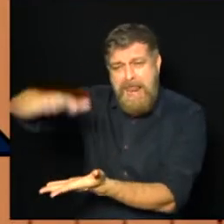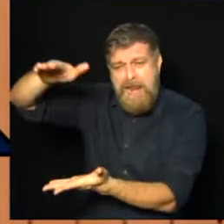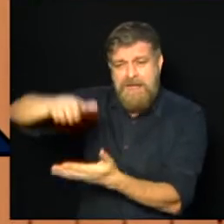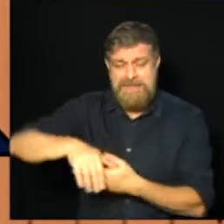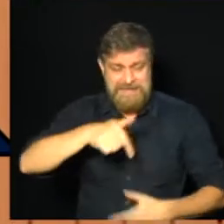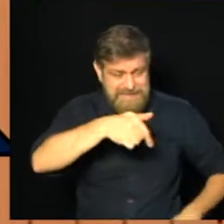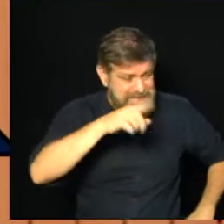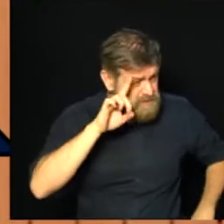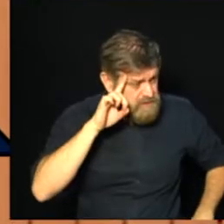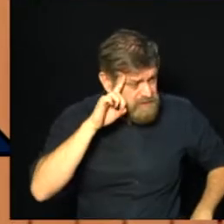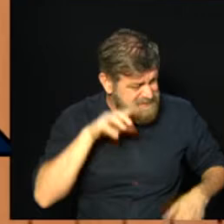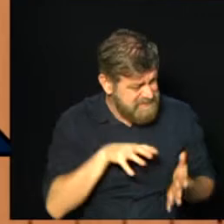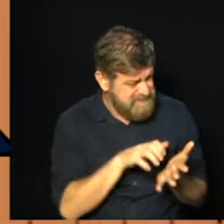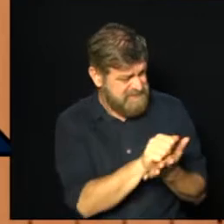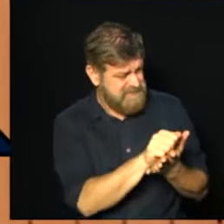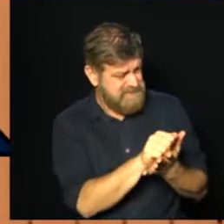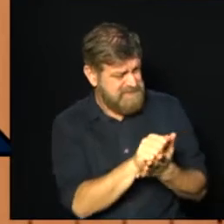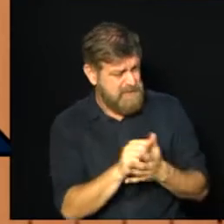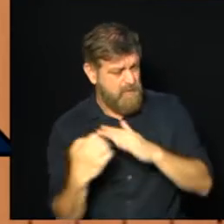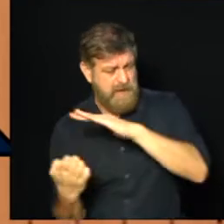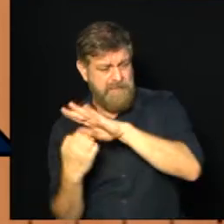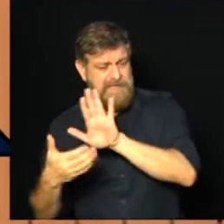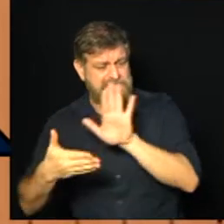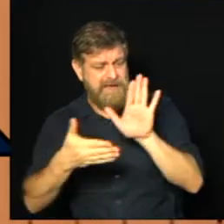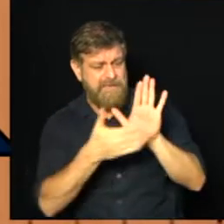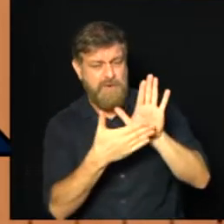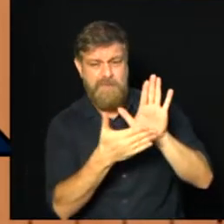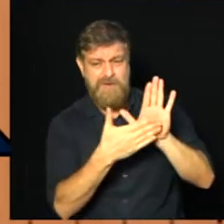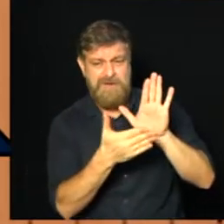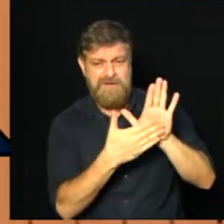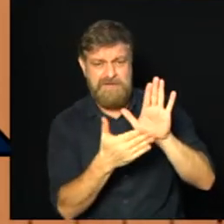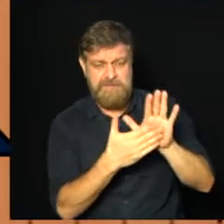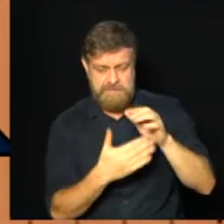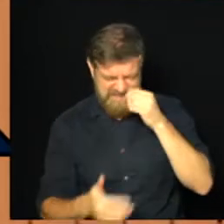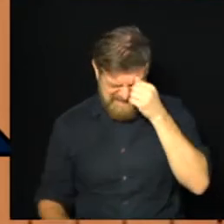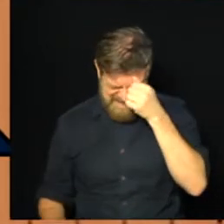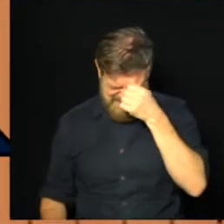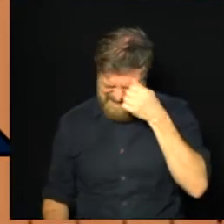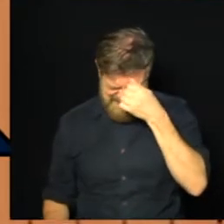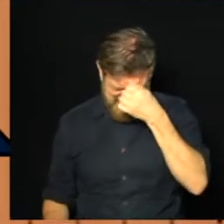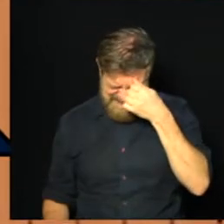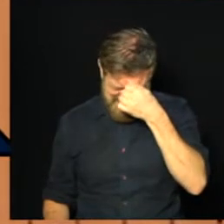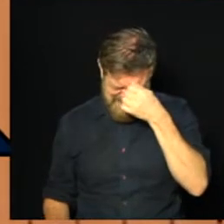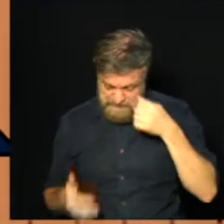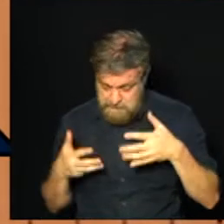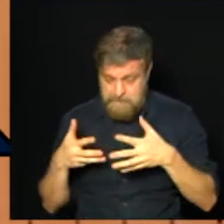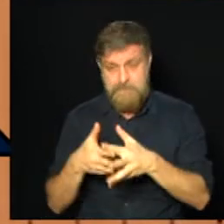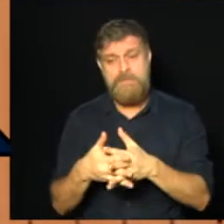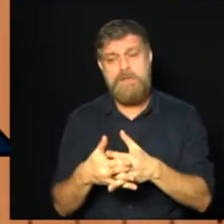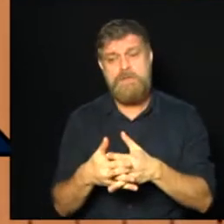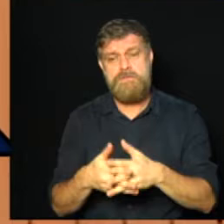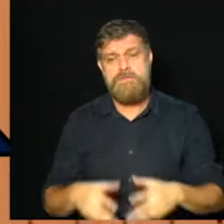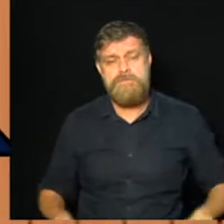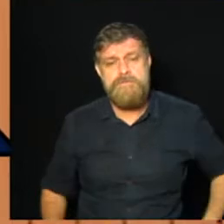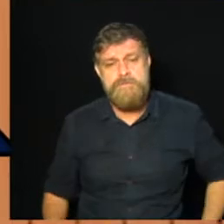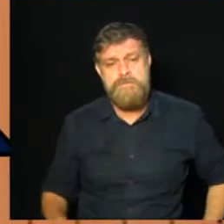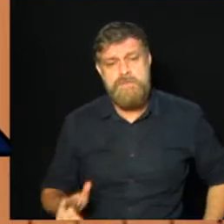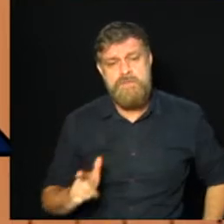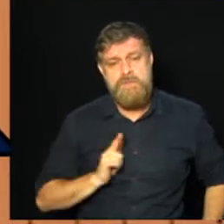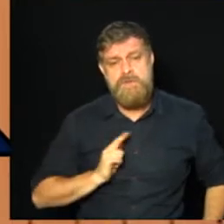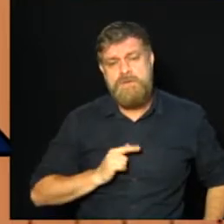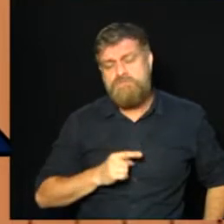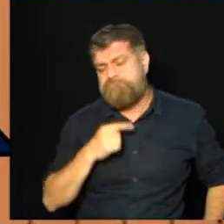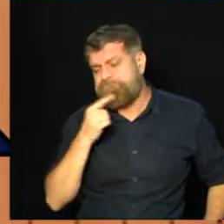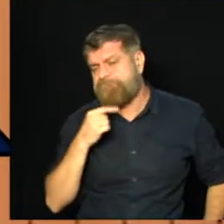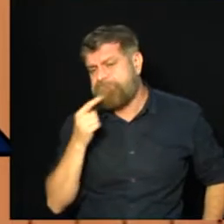7 dias de uma gestão de algo tão complexo, existe esse